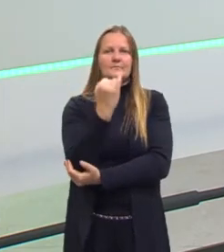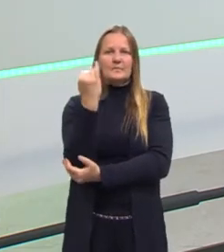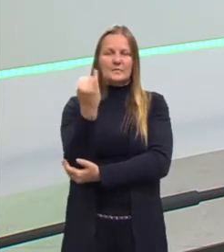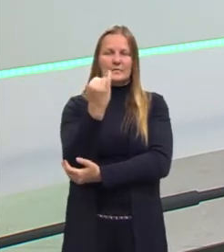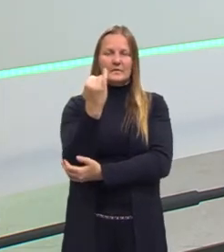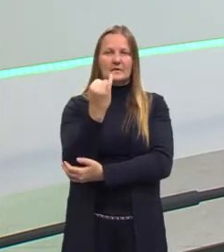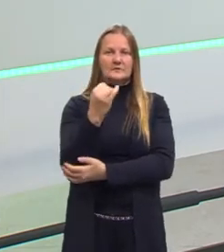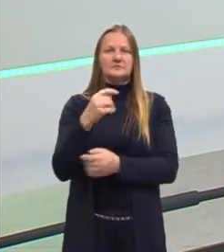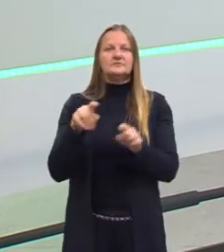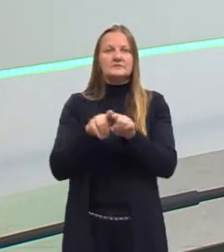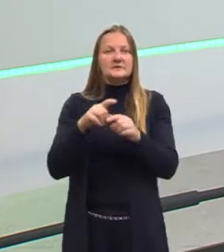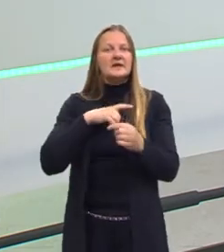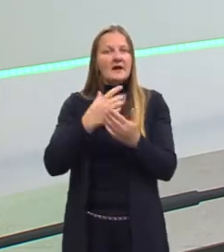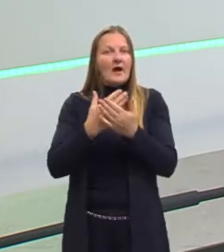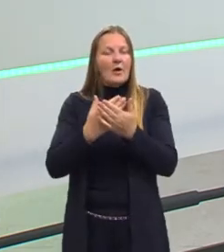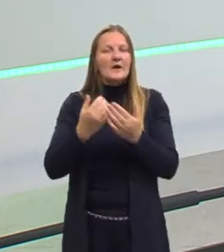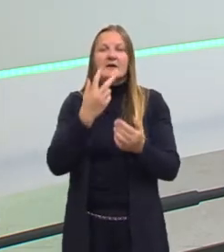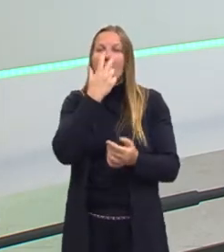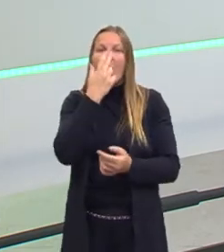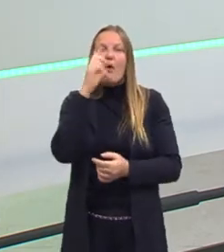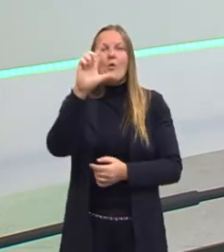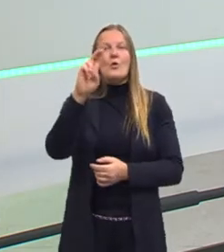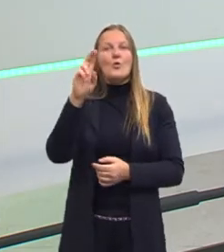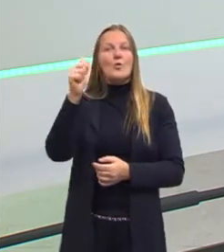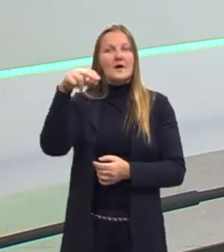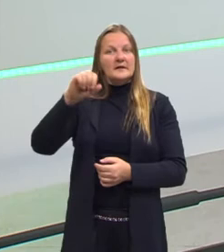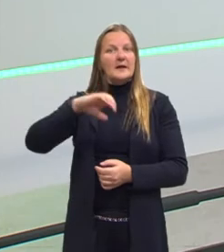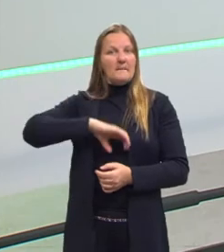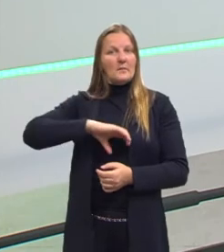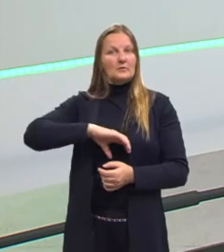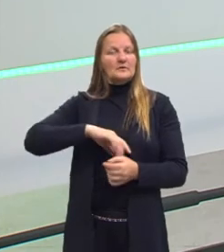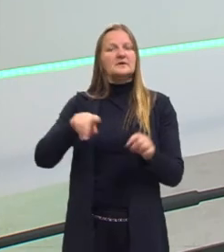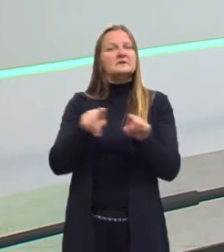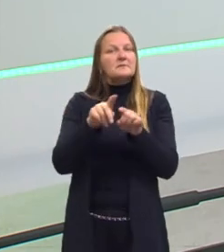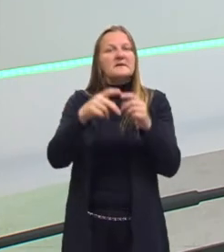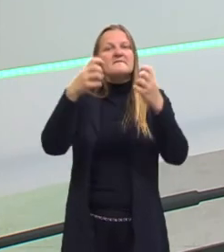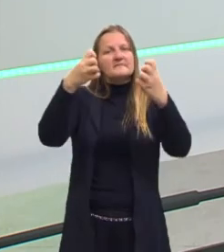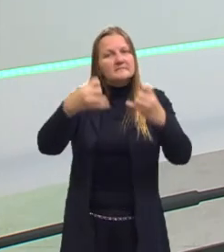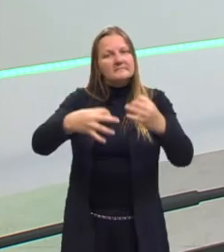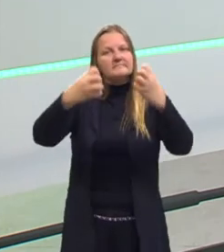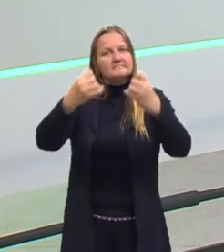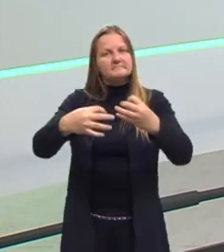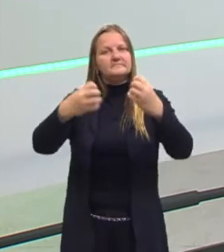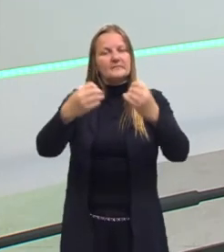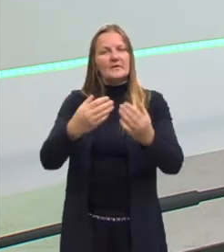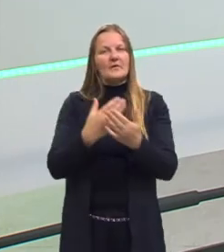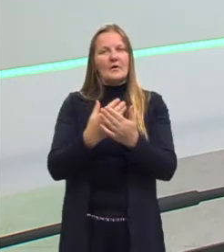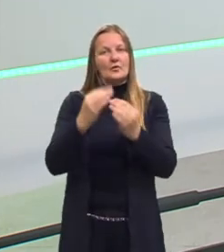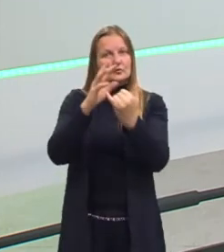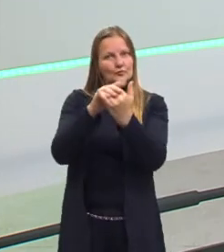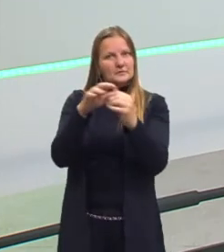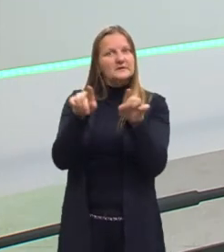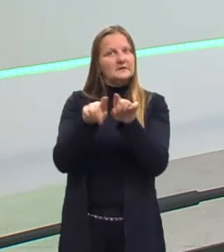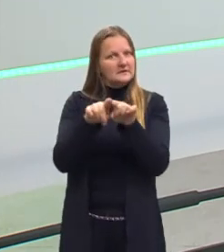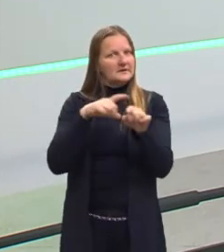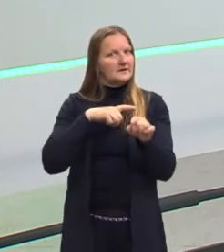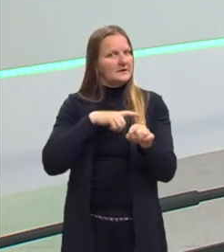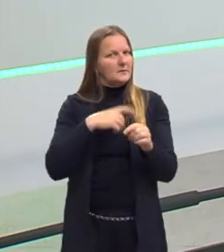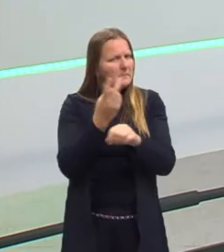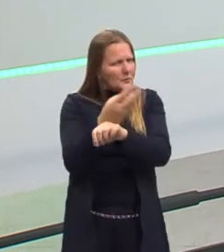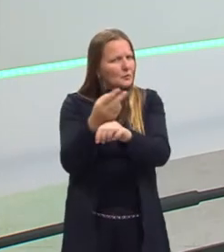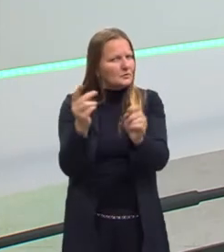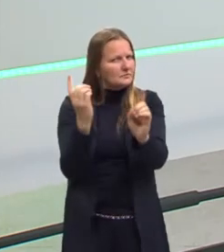do YouTube então aqui a gente tem pensando nisso para já ficar ligado lá nos textos de